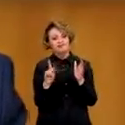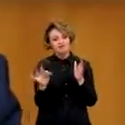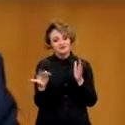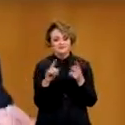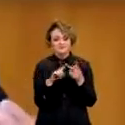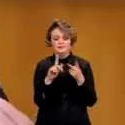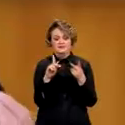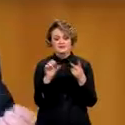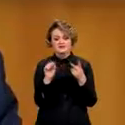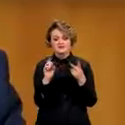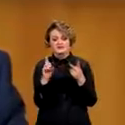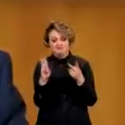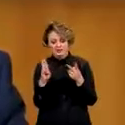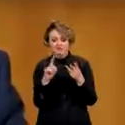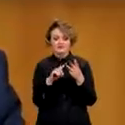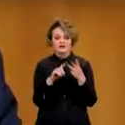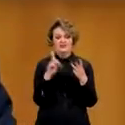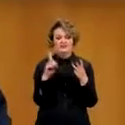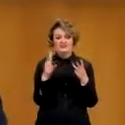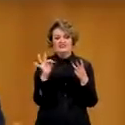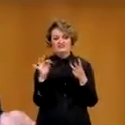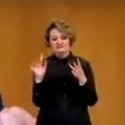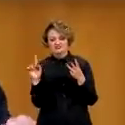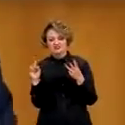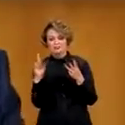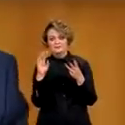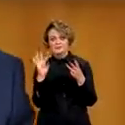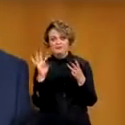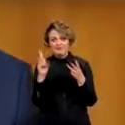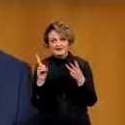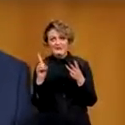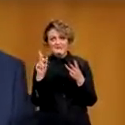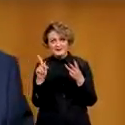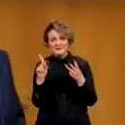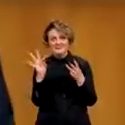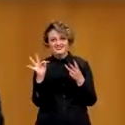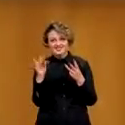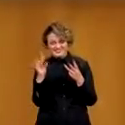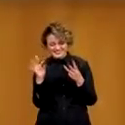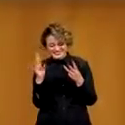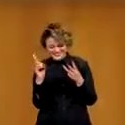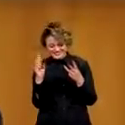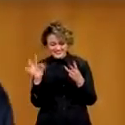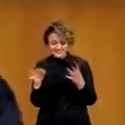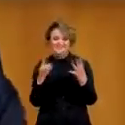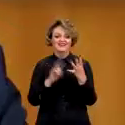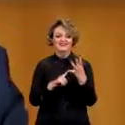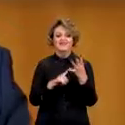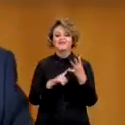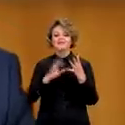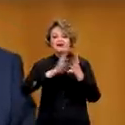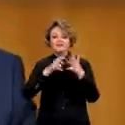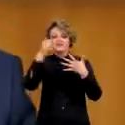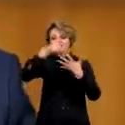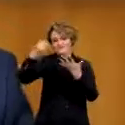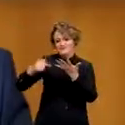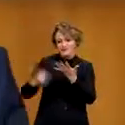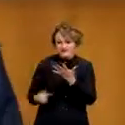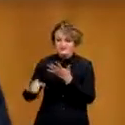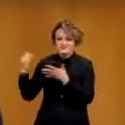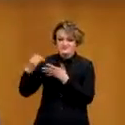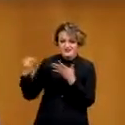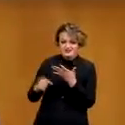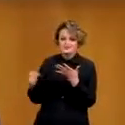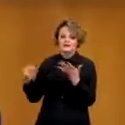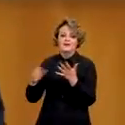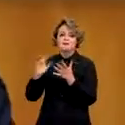PSB, é o PCdoB, é o PDT, é o PMDB, é o PSD, é o União Brasil, uhum. É os Republicanos, é